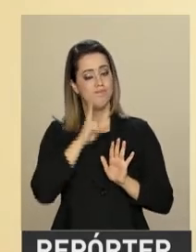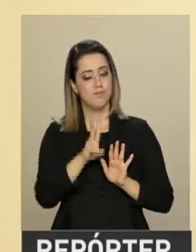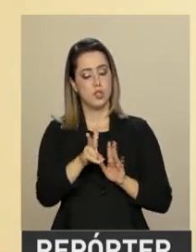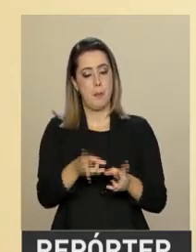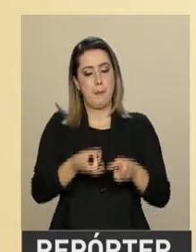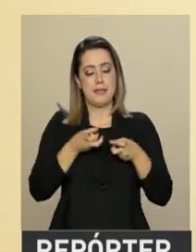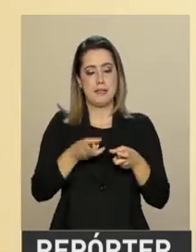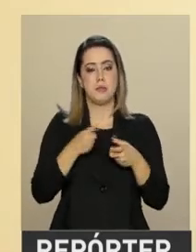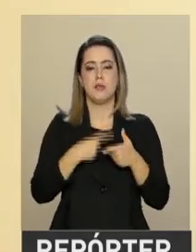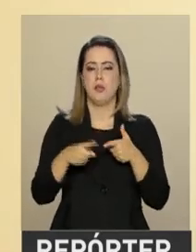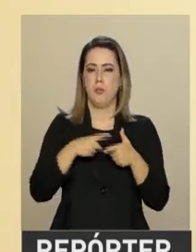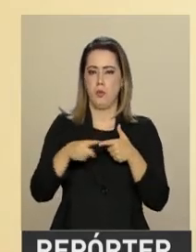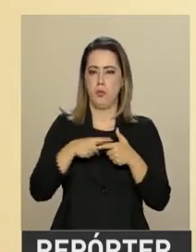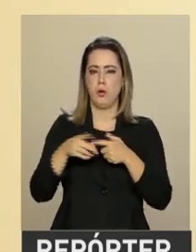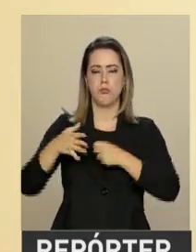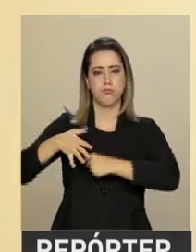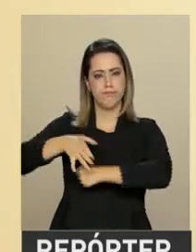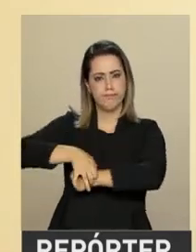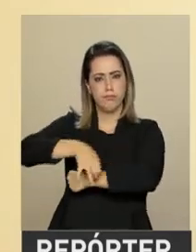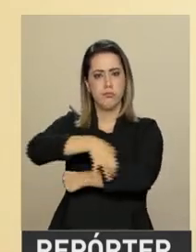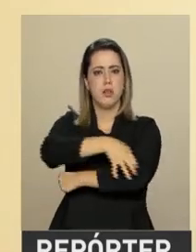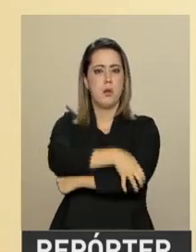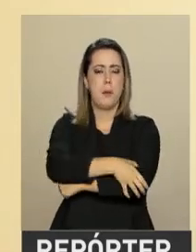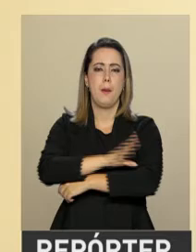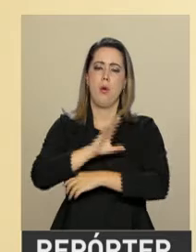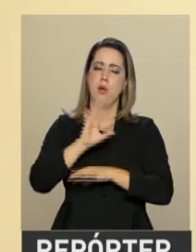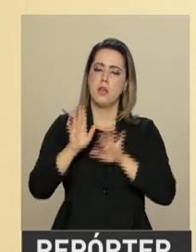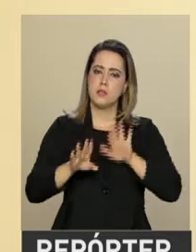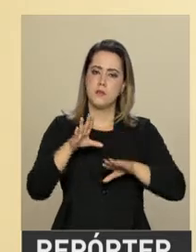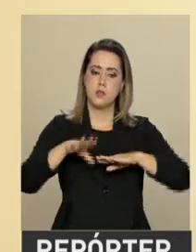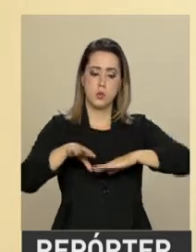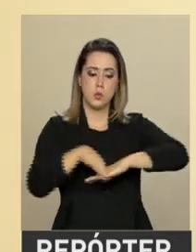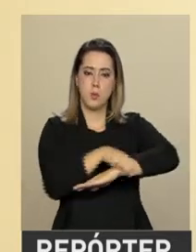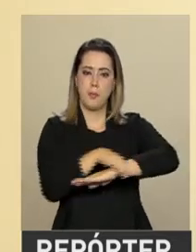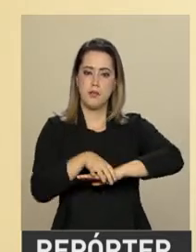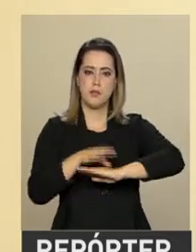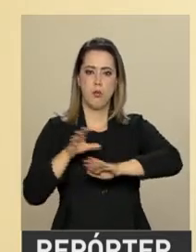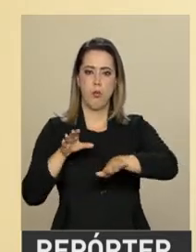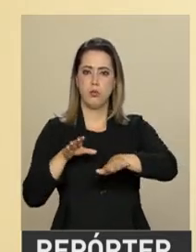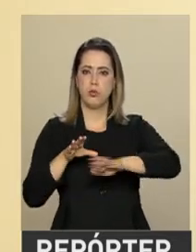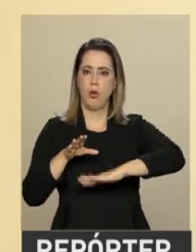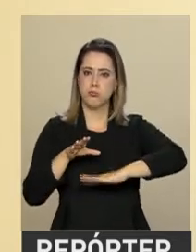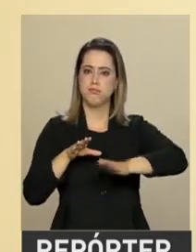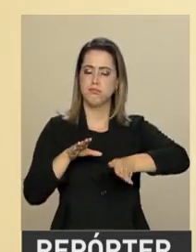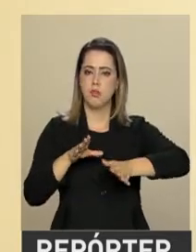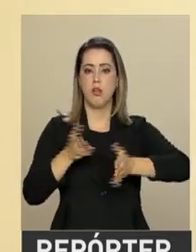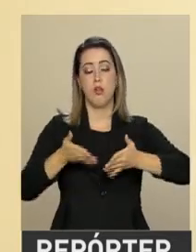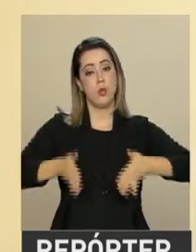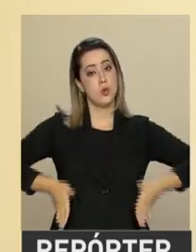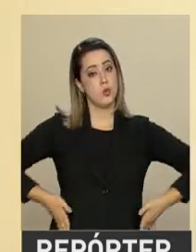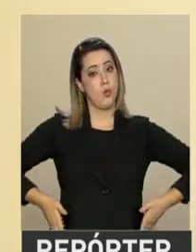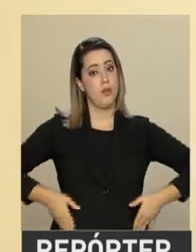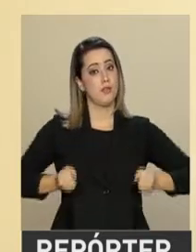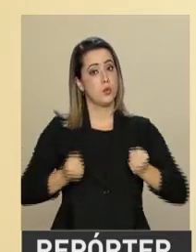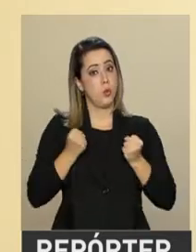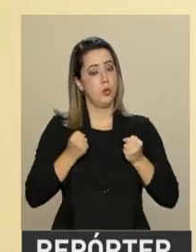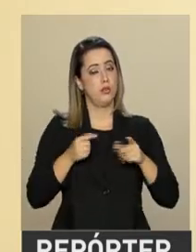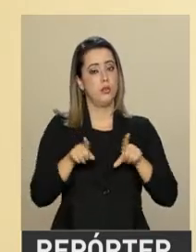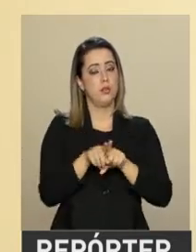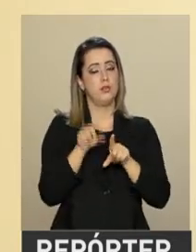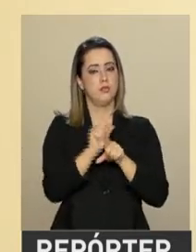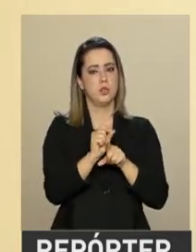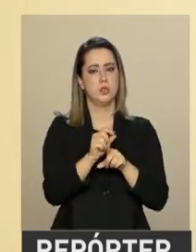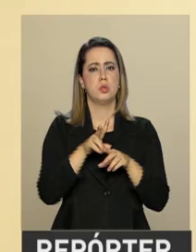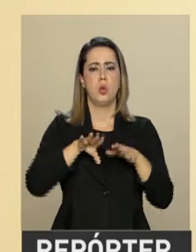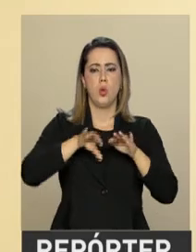problemas ortopédicos. Geralmente os pés nascem tortos, os quadris não esticam, né,